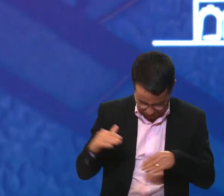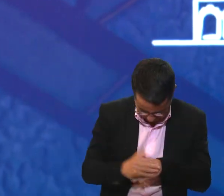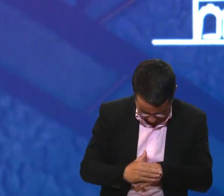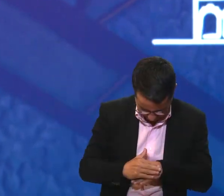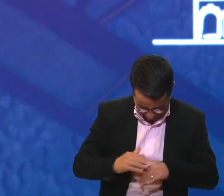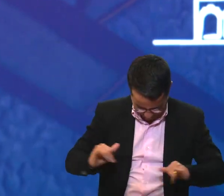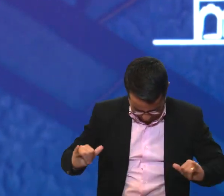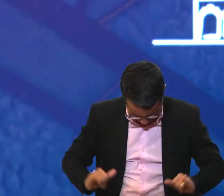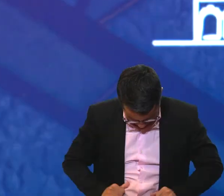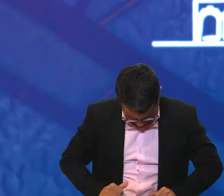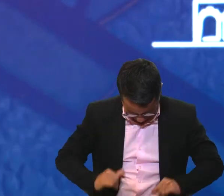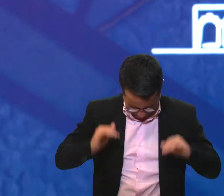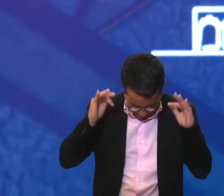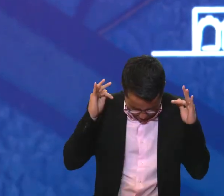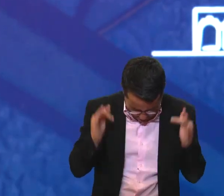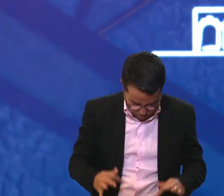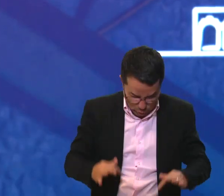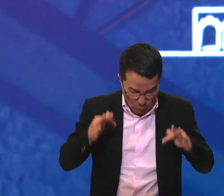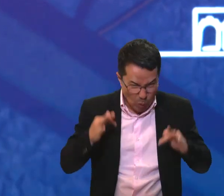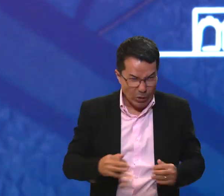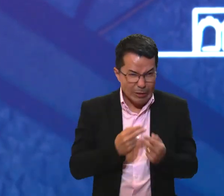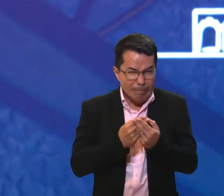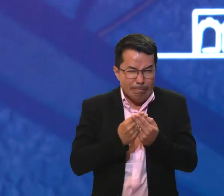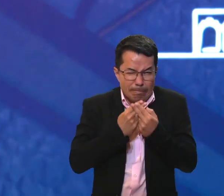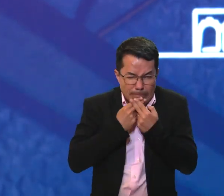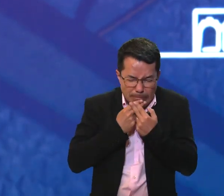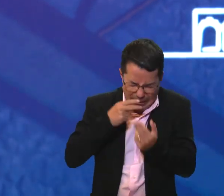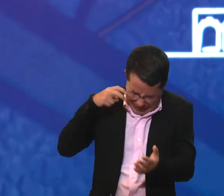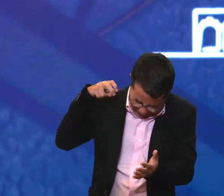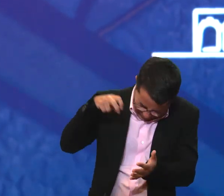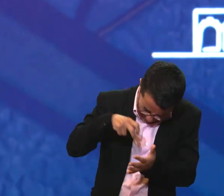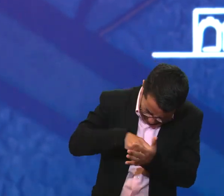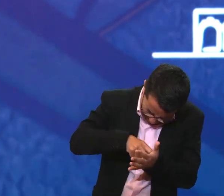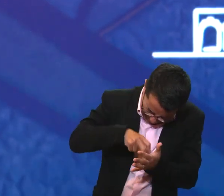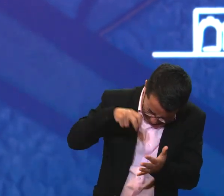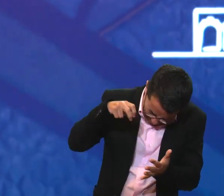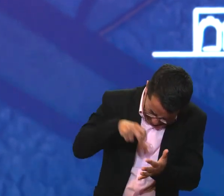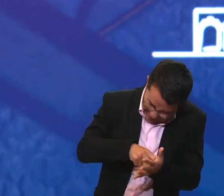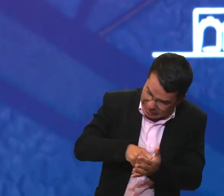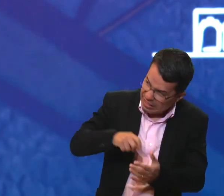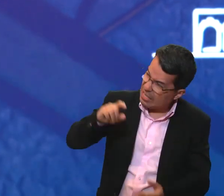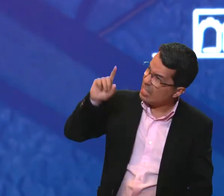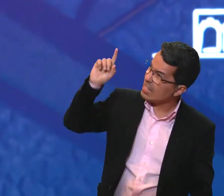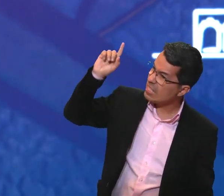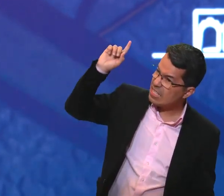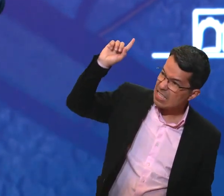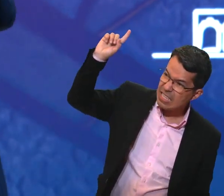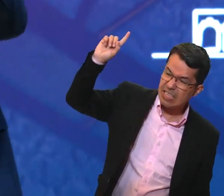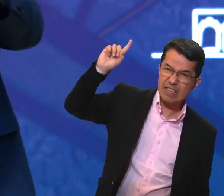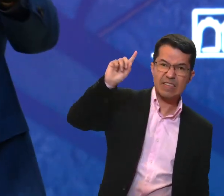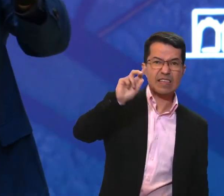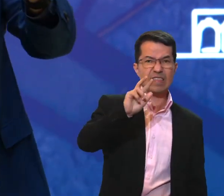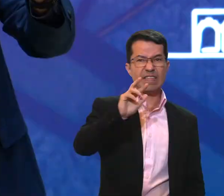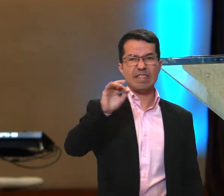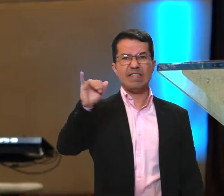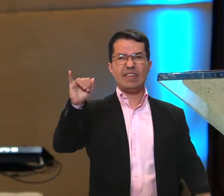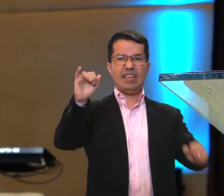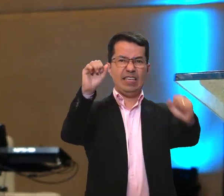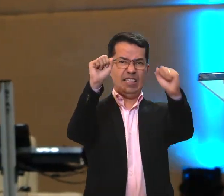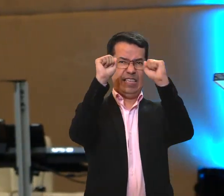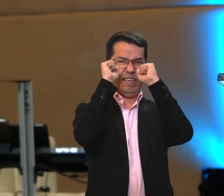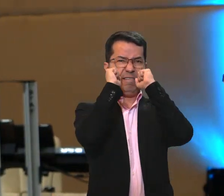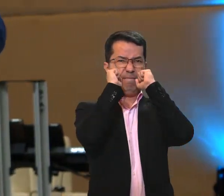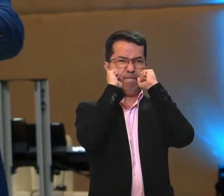enlutado, humilhado, de joelhos, jejuando, Deus vai sarar